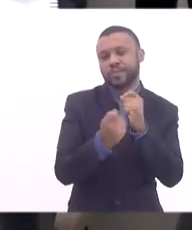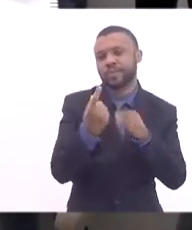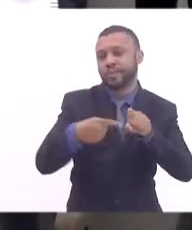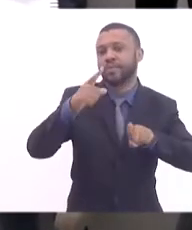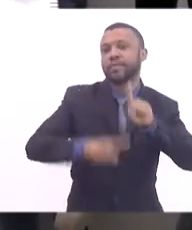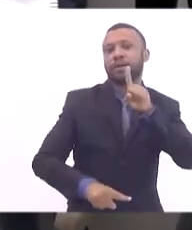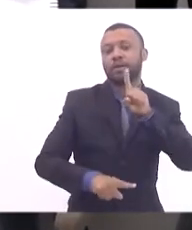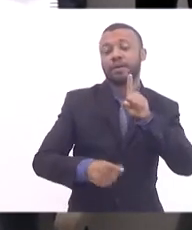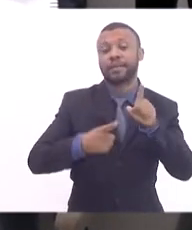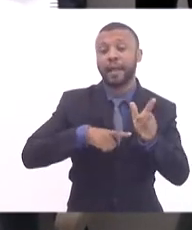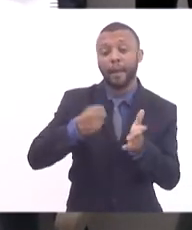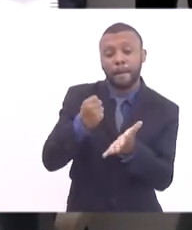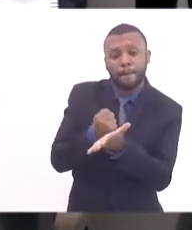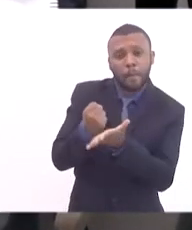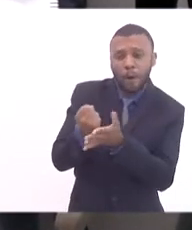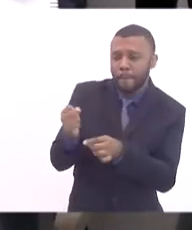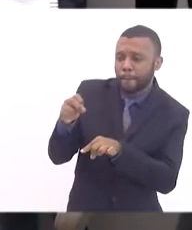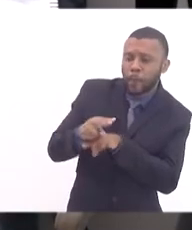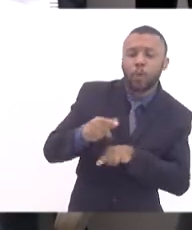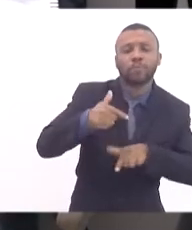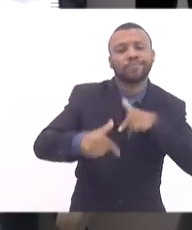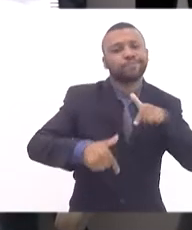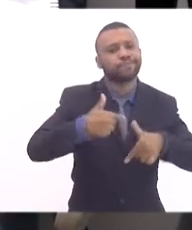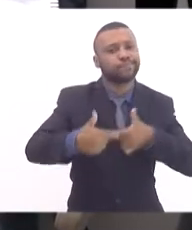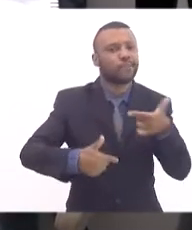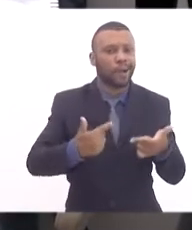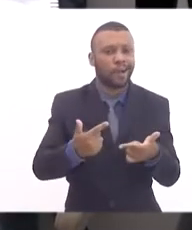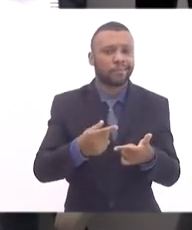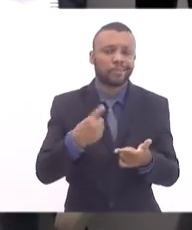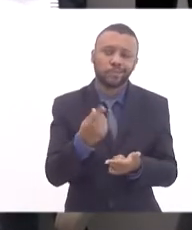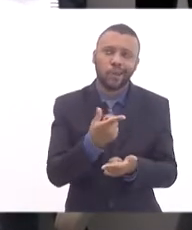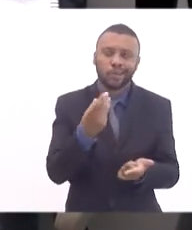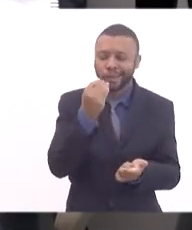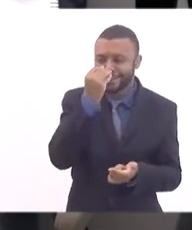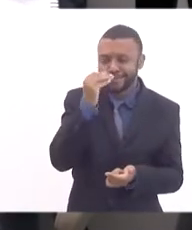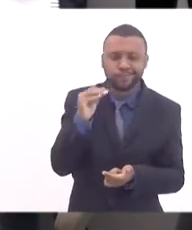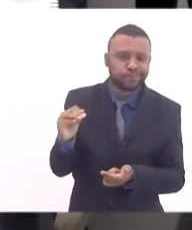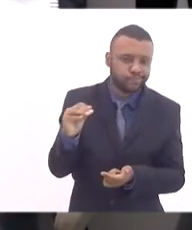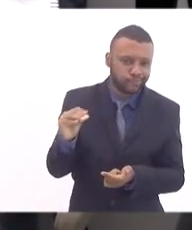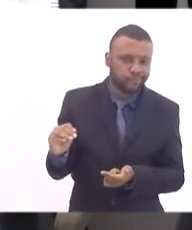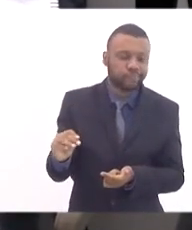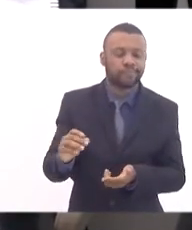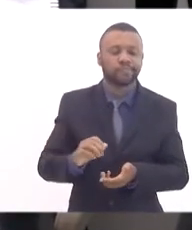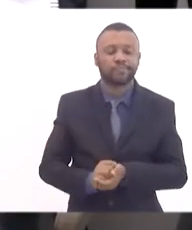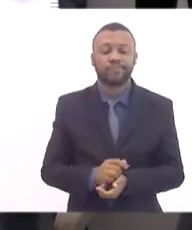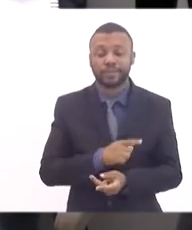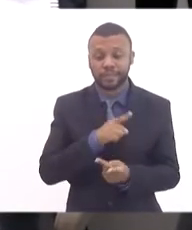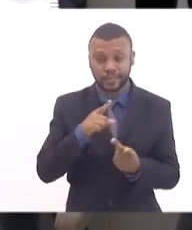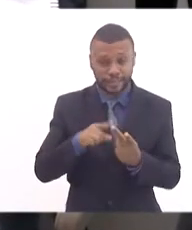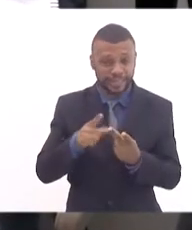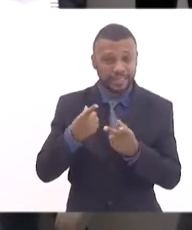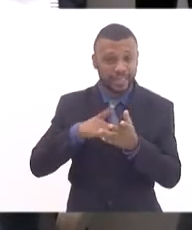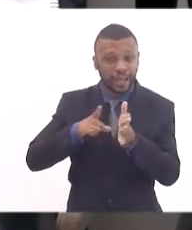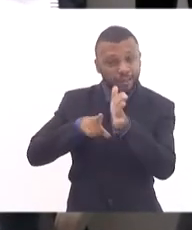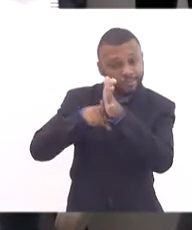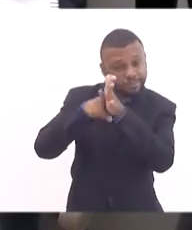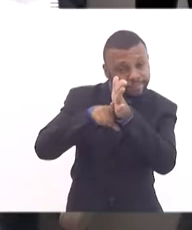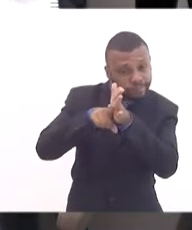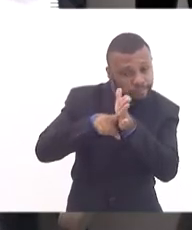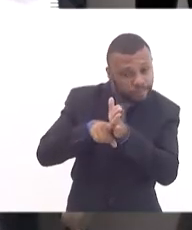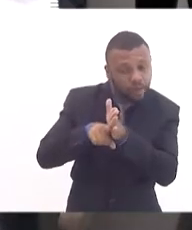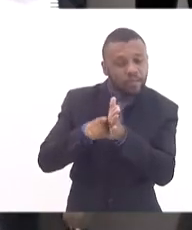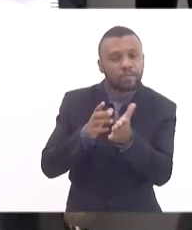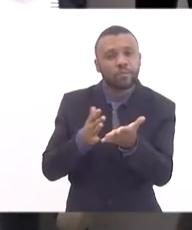no país e nós estamos deixando isso para lá é a segunda levantamentos lá na CAGED